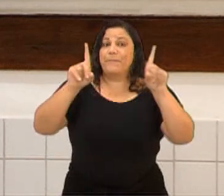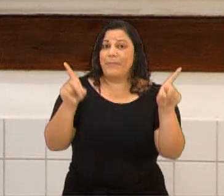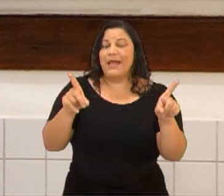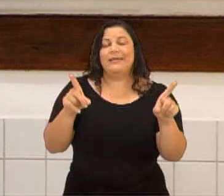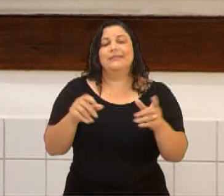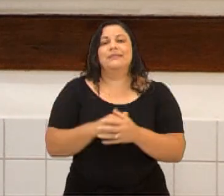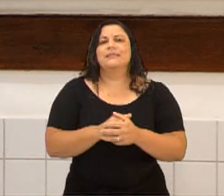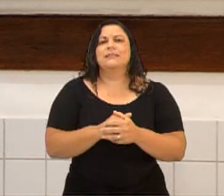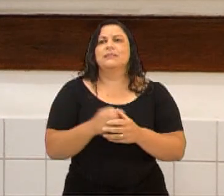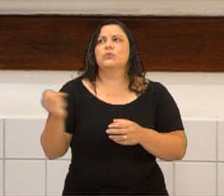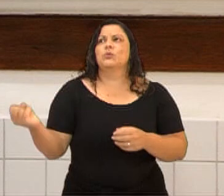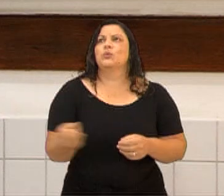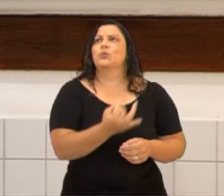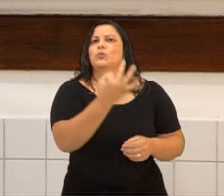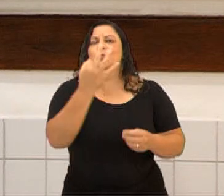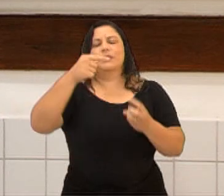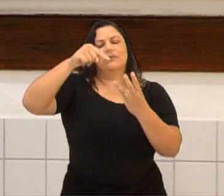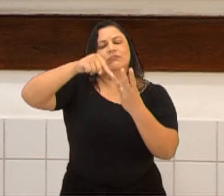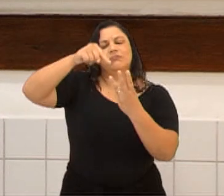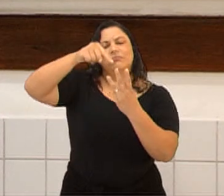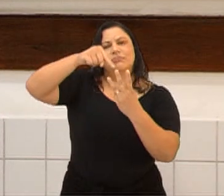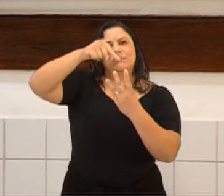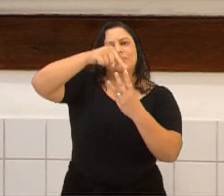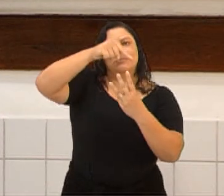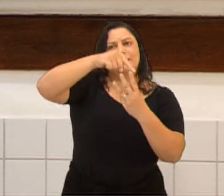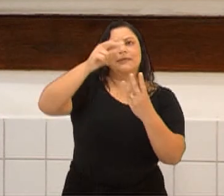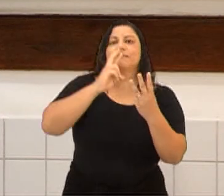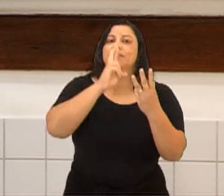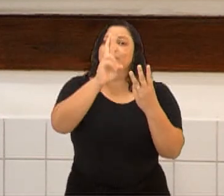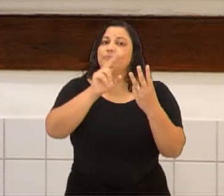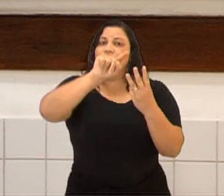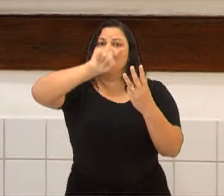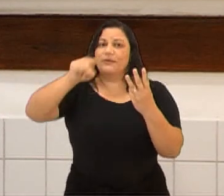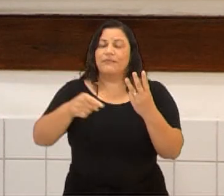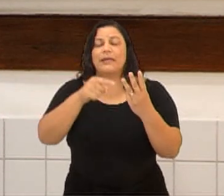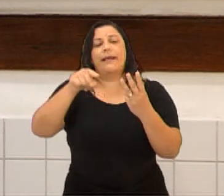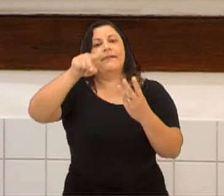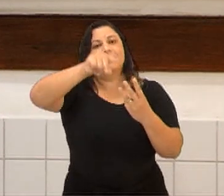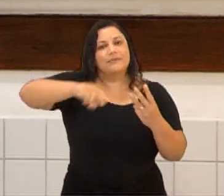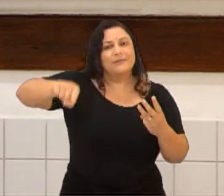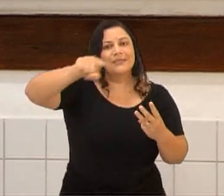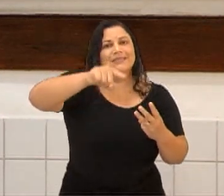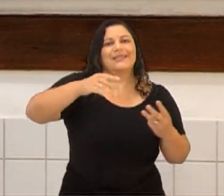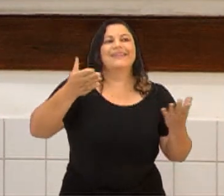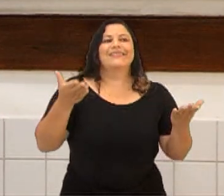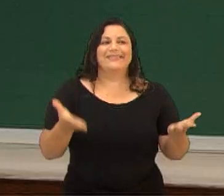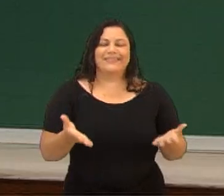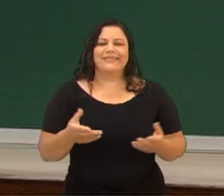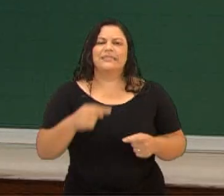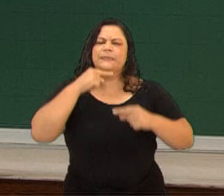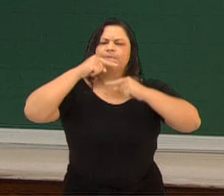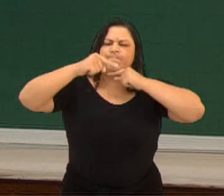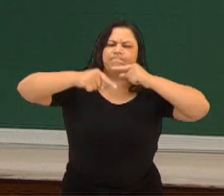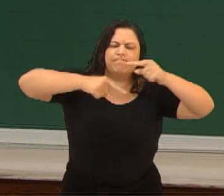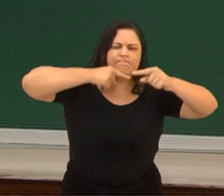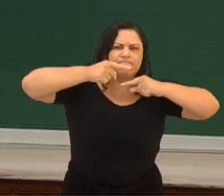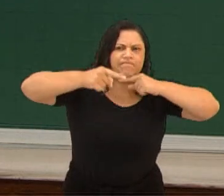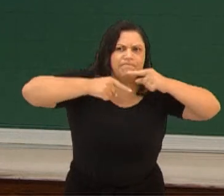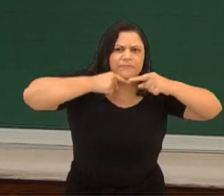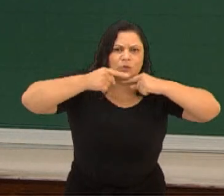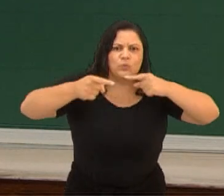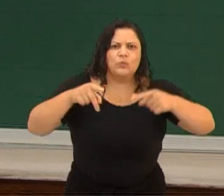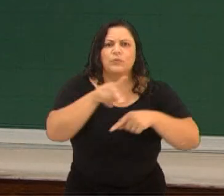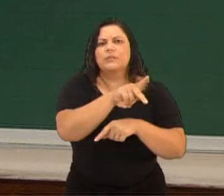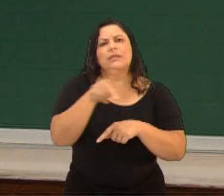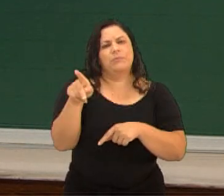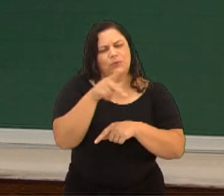contar as casas decimais para pôr a vírgula no resultado. Mas para aqueles que estão aí em dúvida, a prof vai